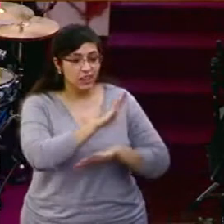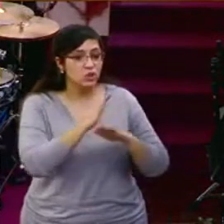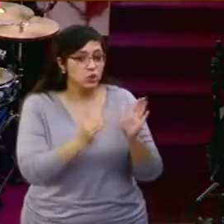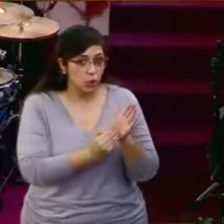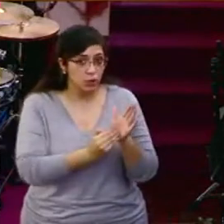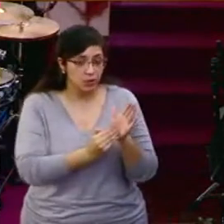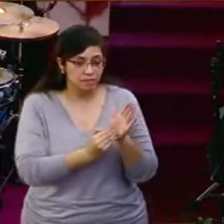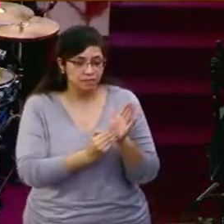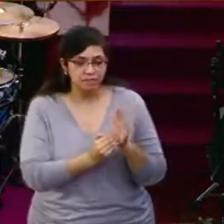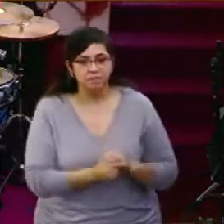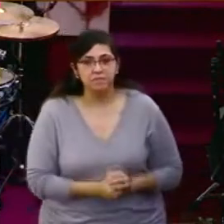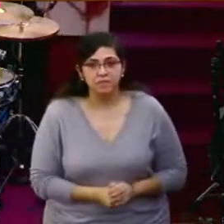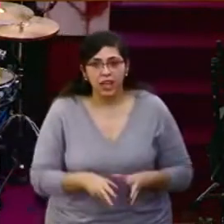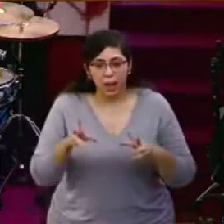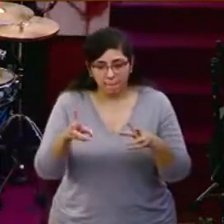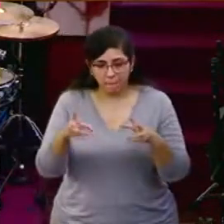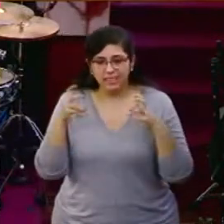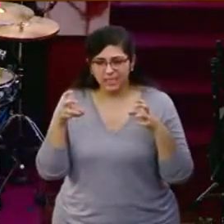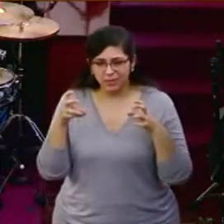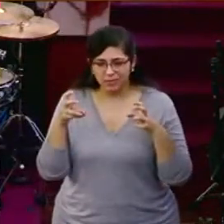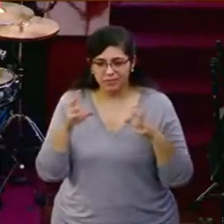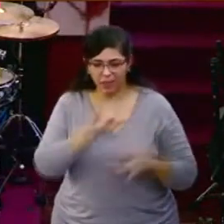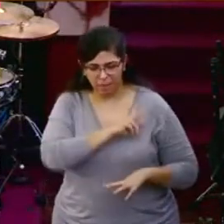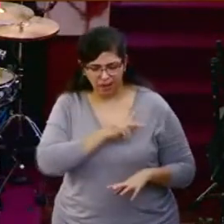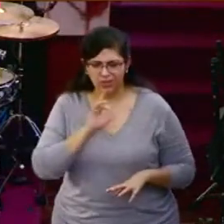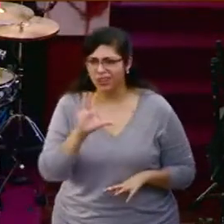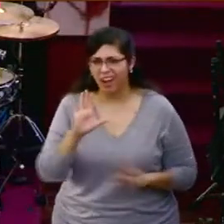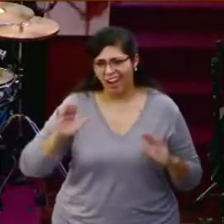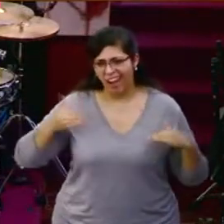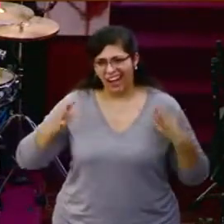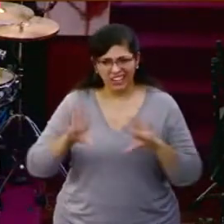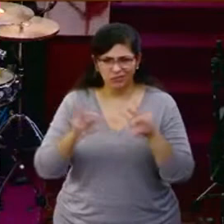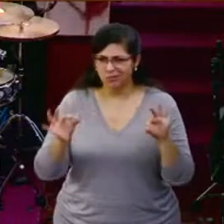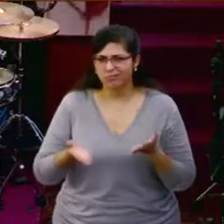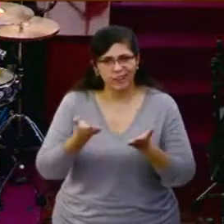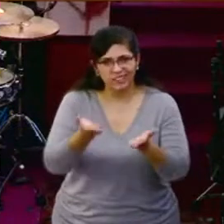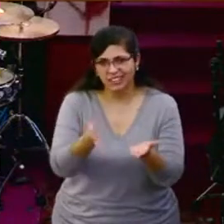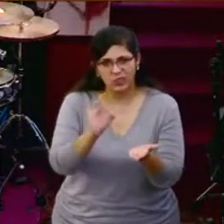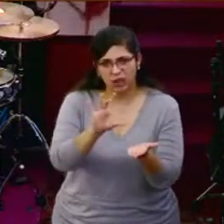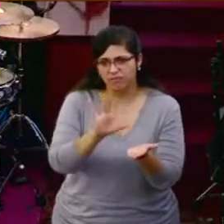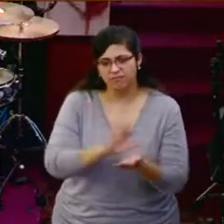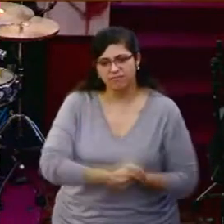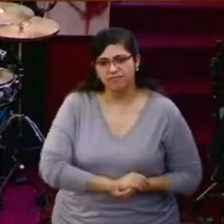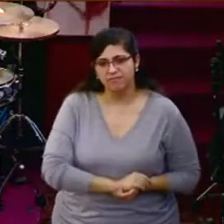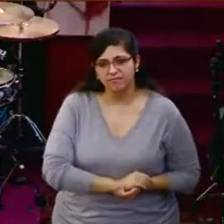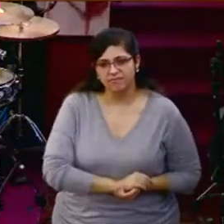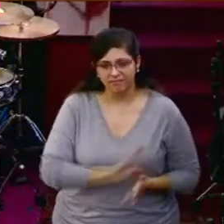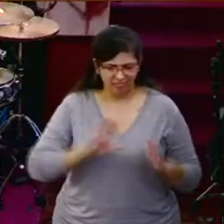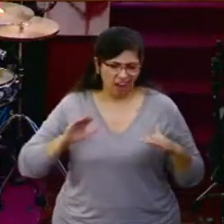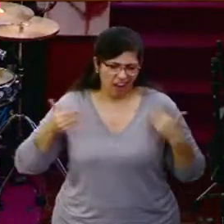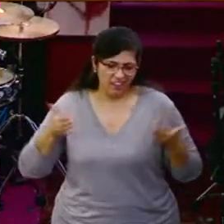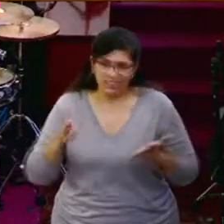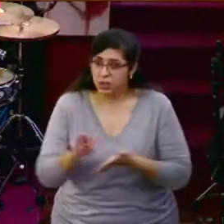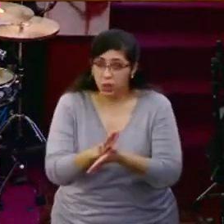nós podemos pensar que alegria de paulo era pelo presente receber um presente é faz